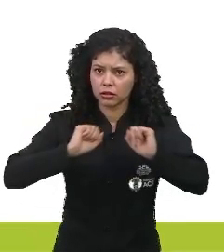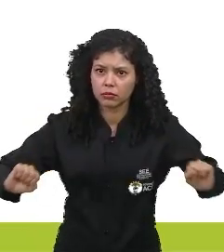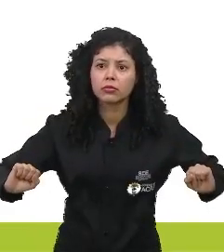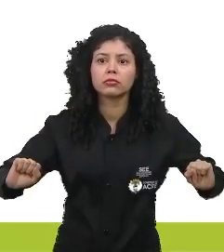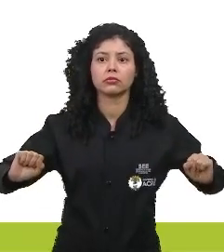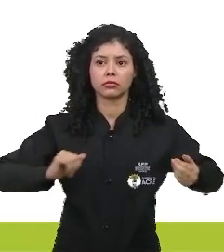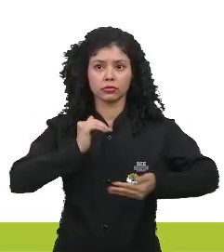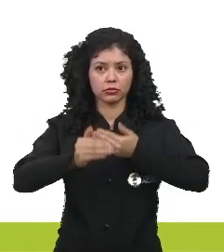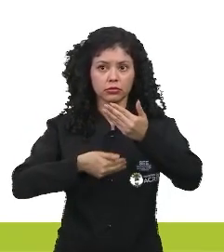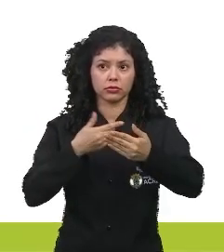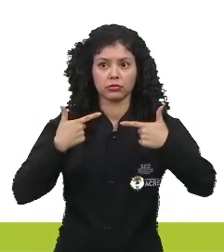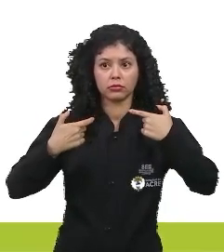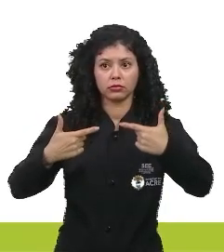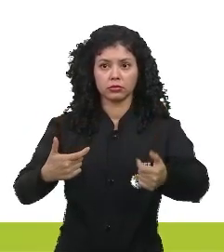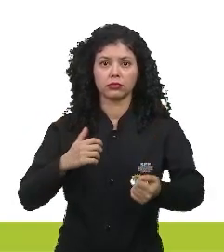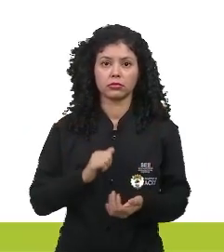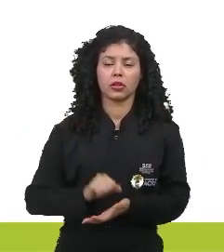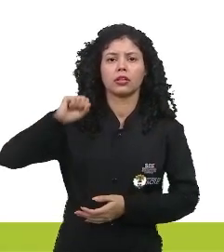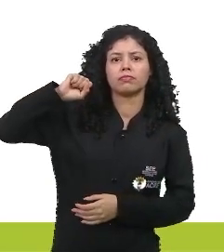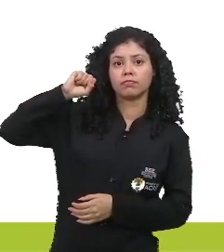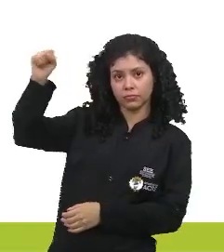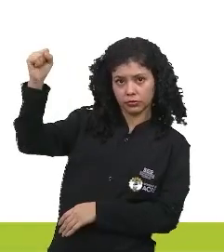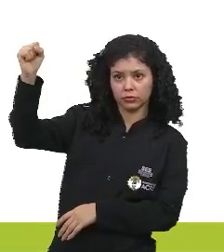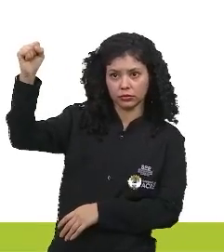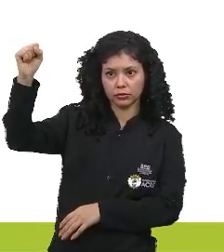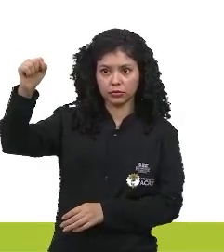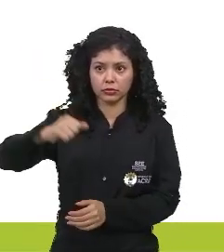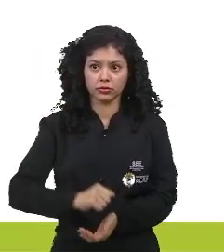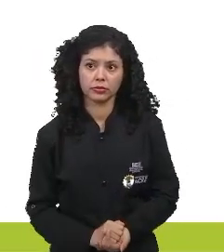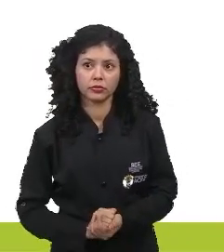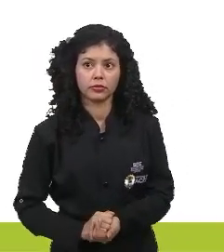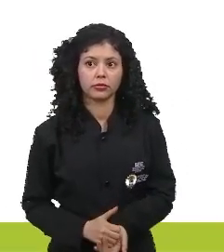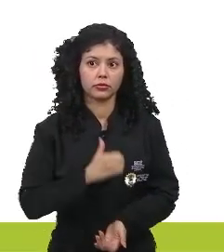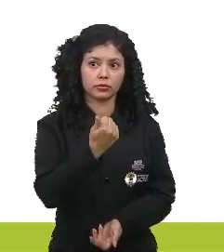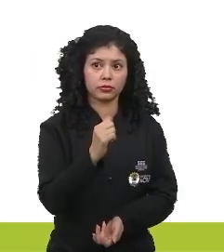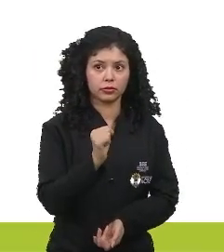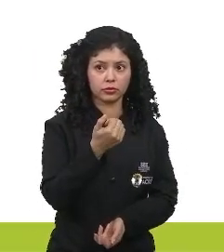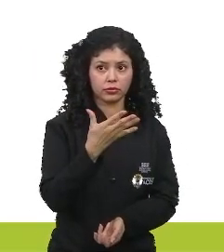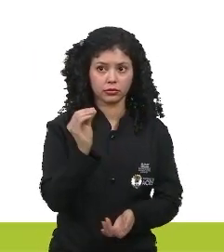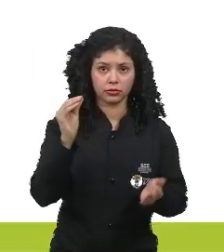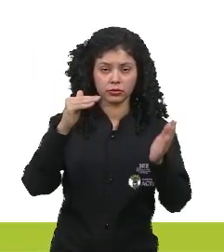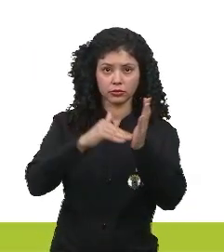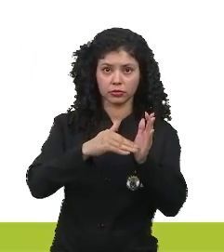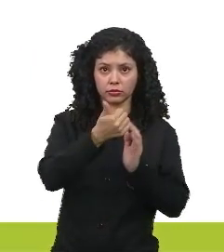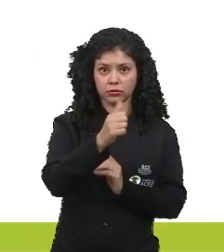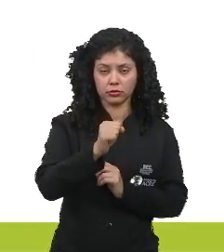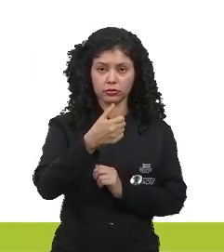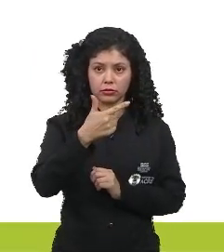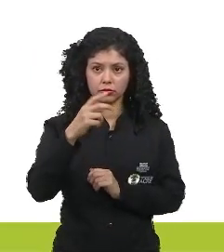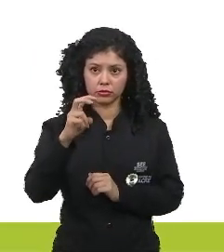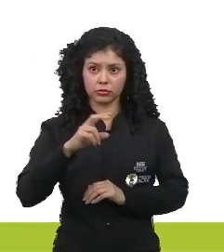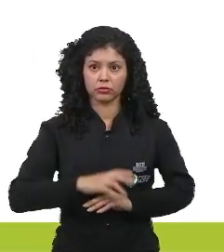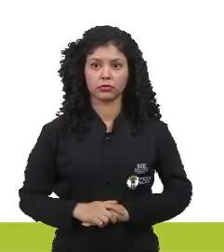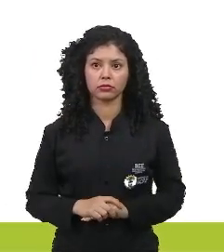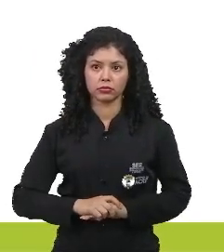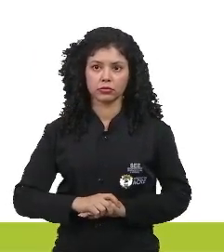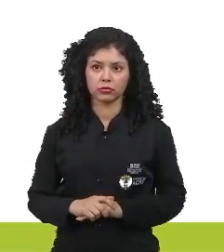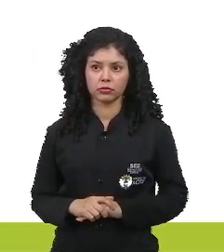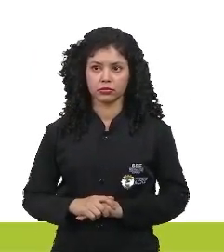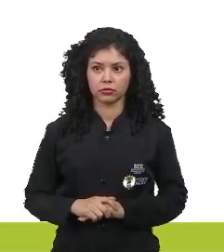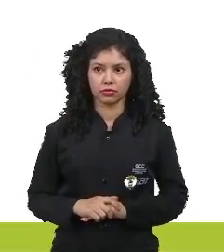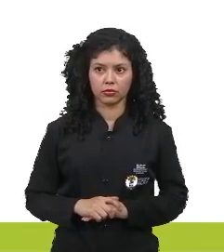escravidão durante as guerras de independência entre 1810 e